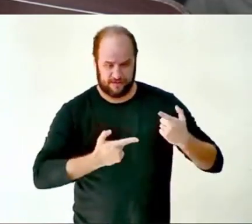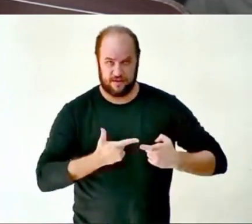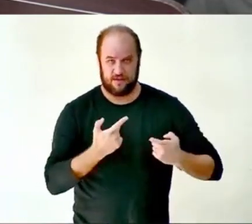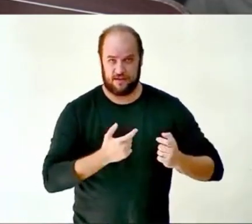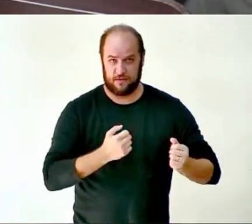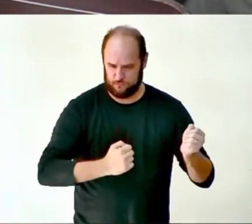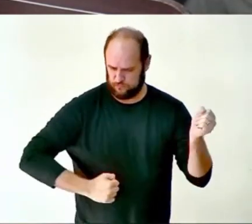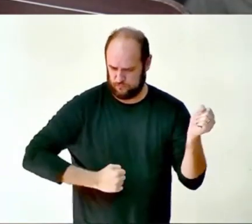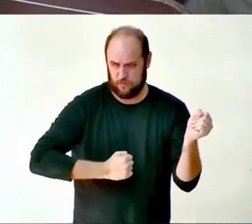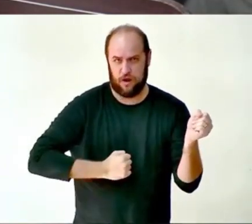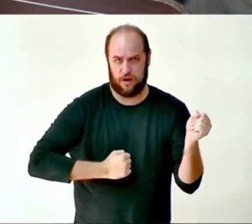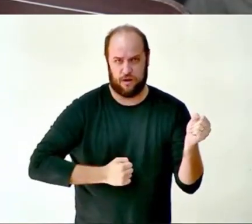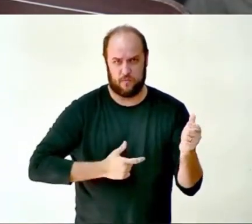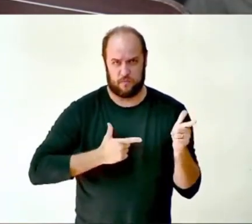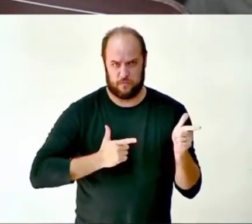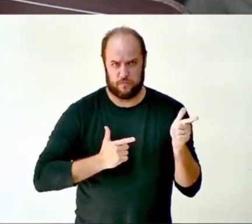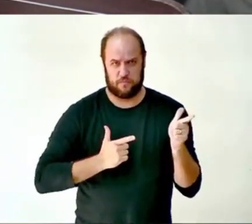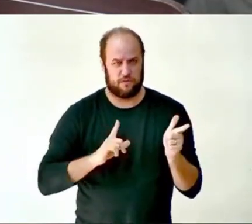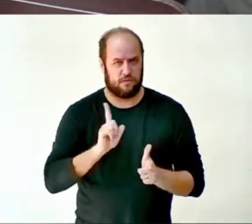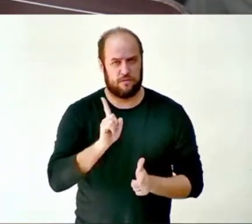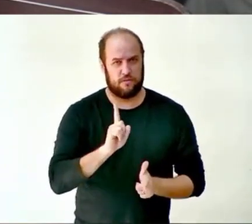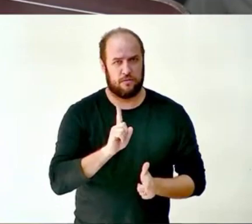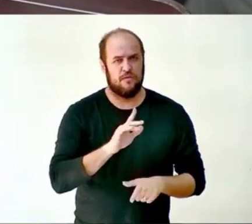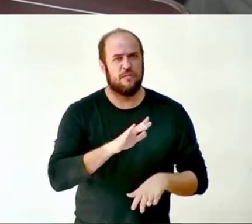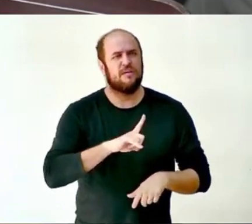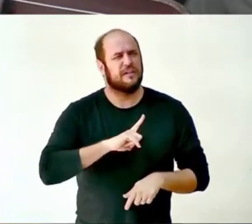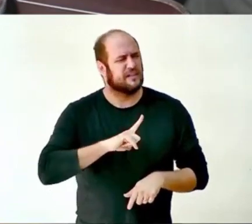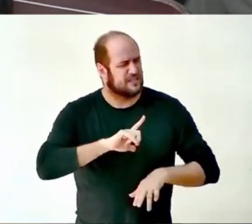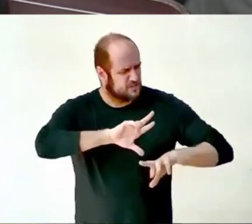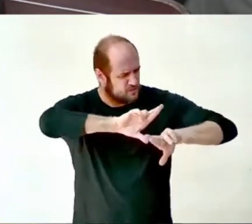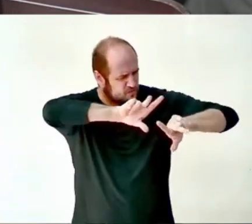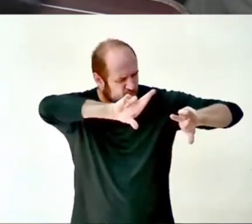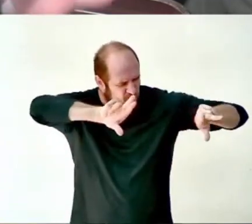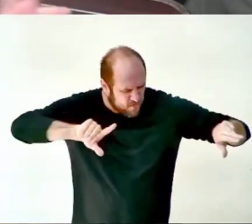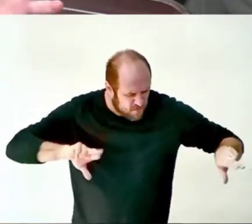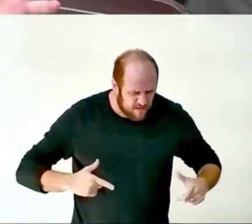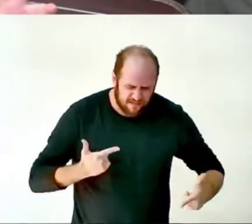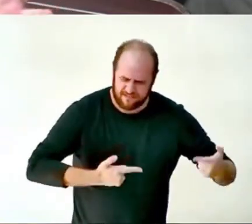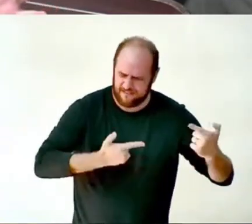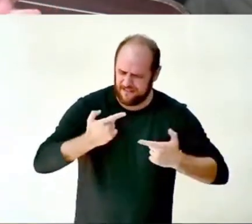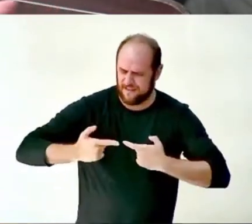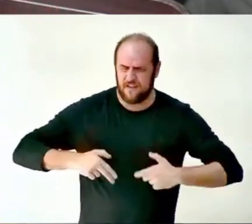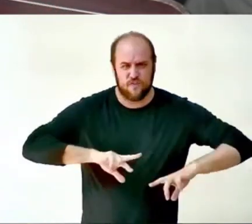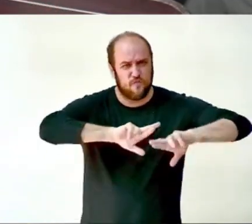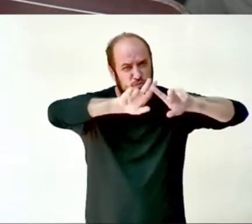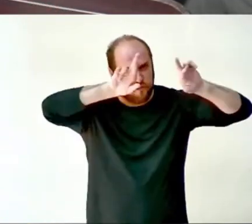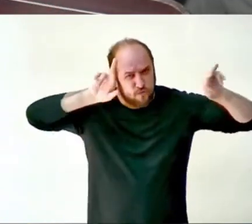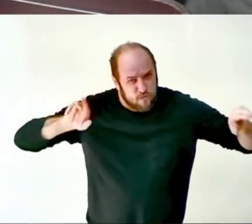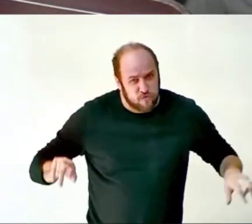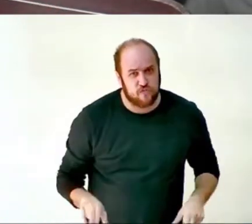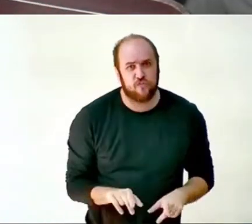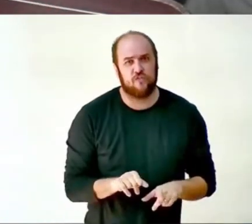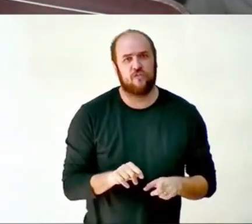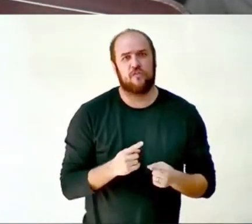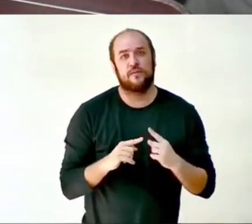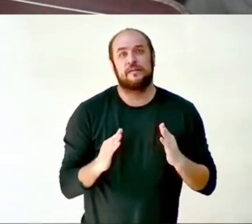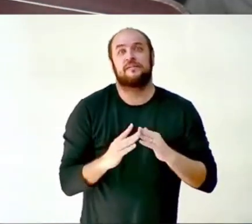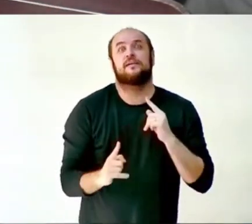no Oriente agora. São guerras em vários campos, Mas onde está a